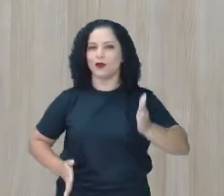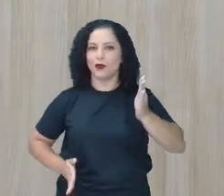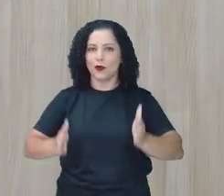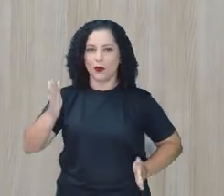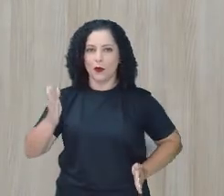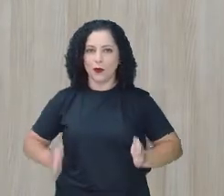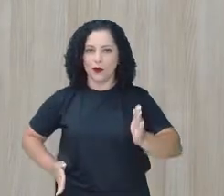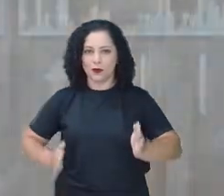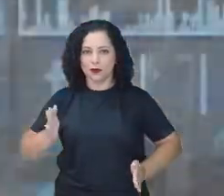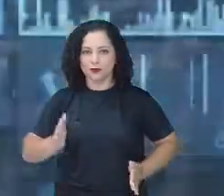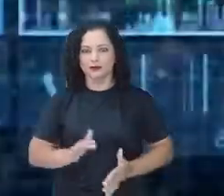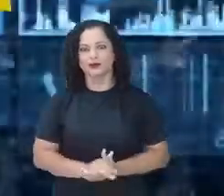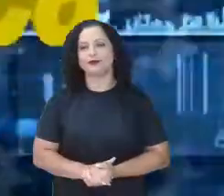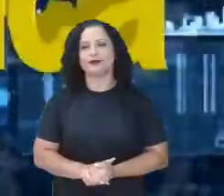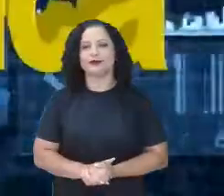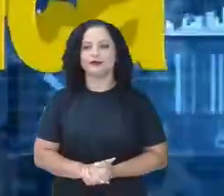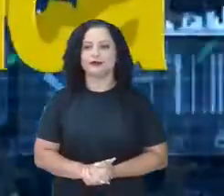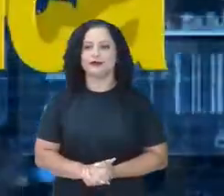tempo.